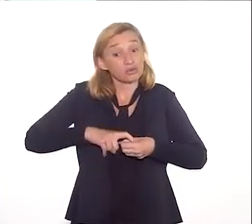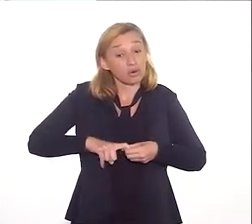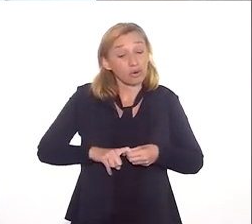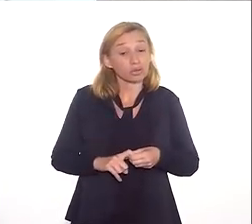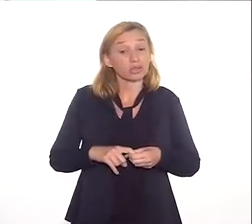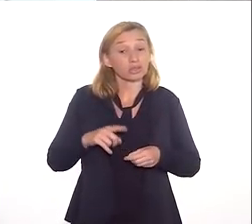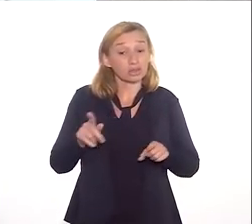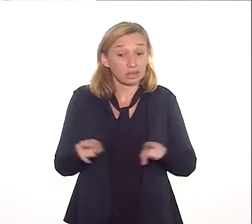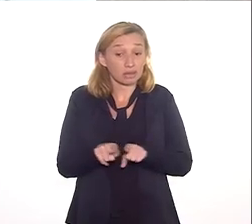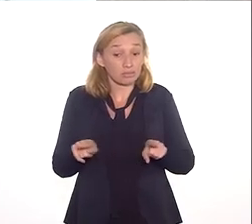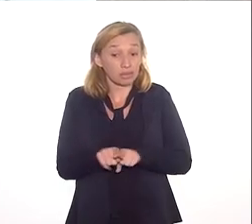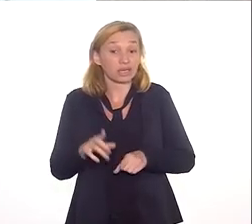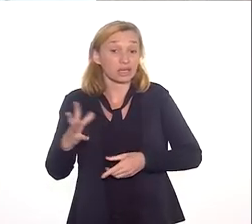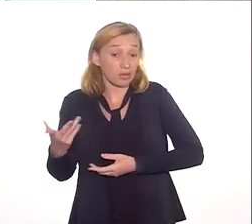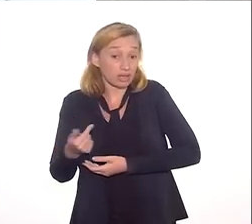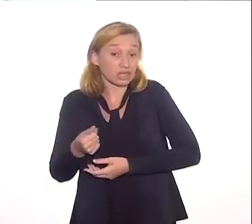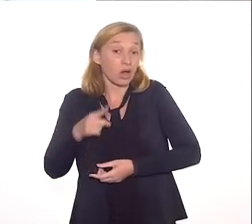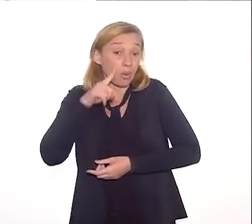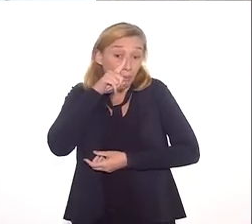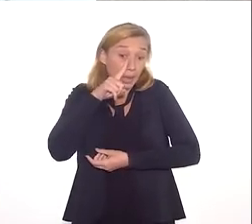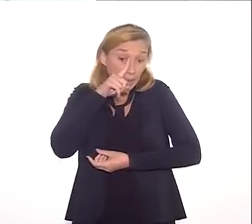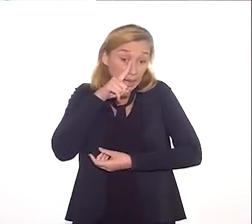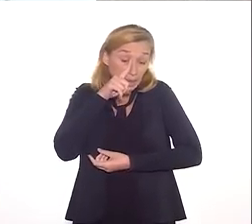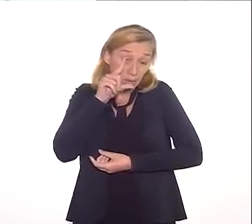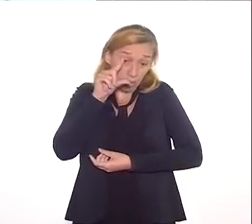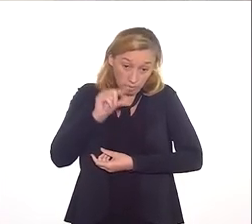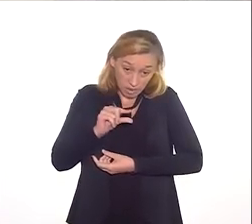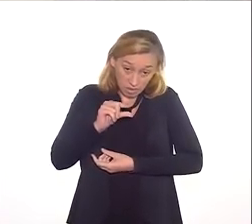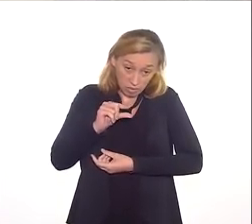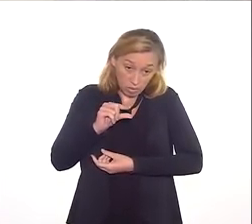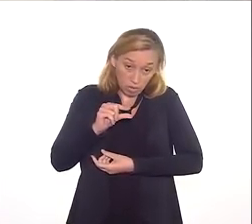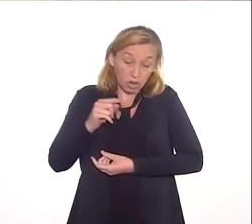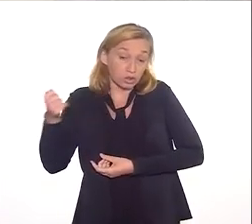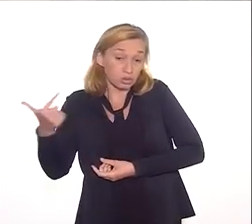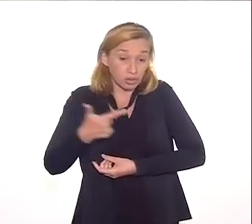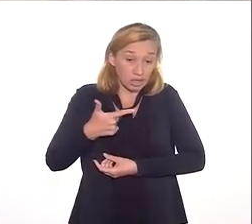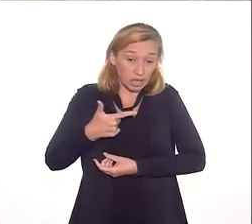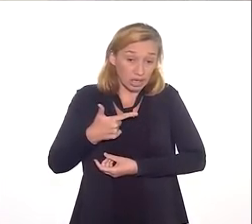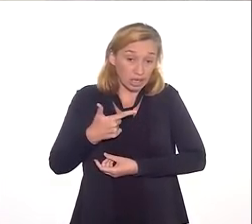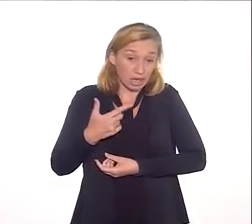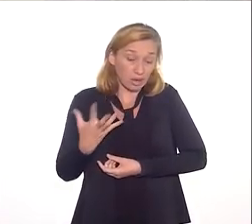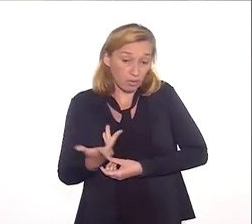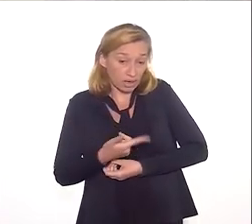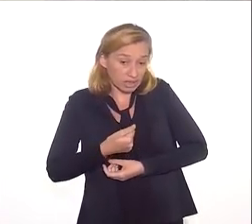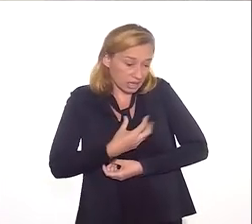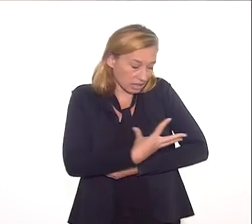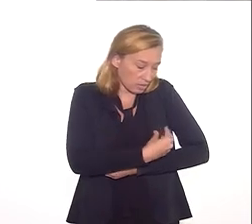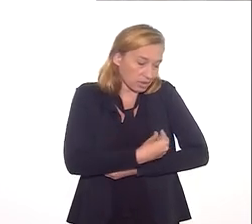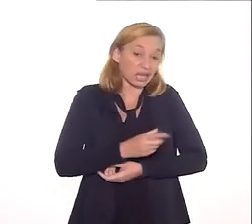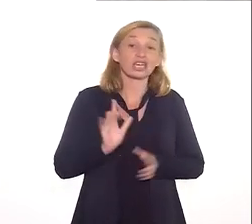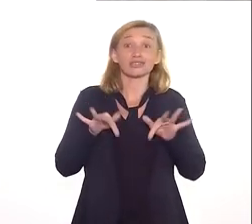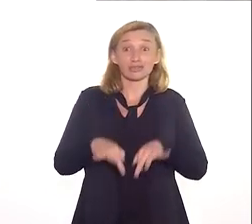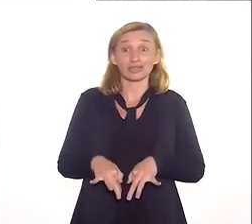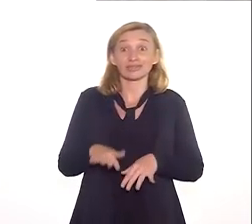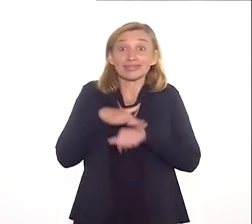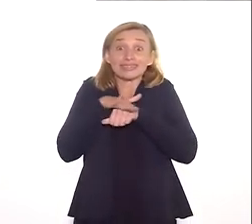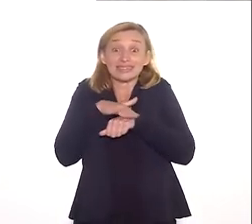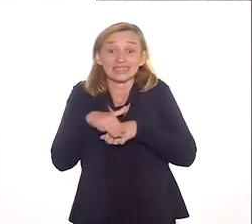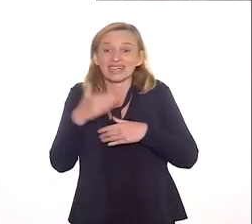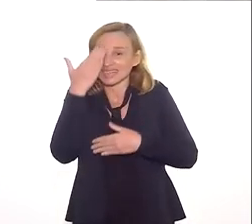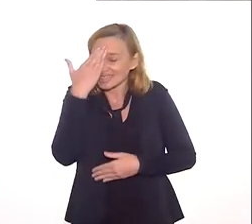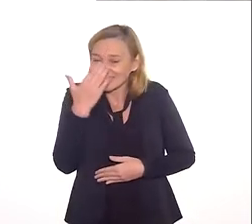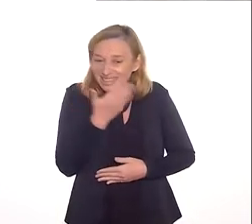volta à questão do risco-benefício. O risco parece muito menor do que o benefício de amamentar. A gente está chegando ao